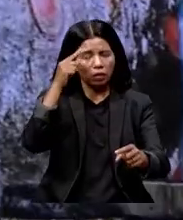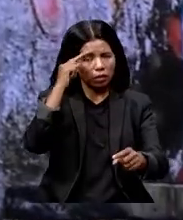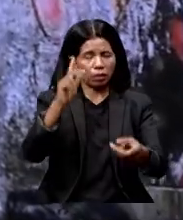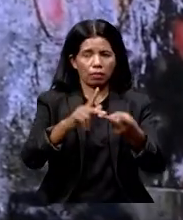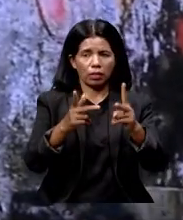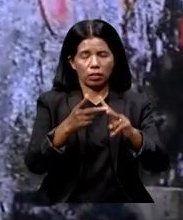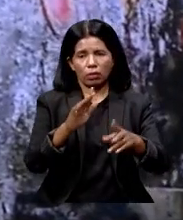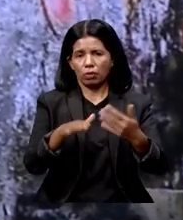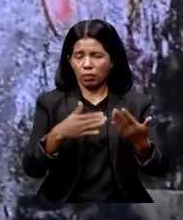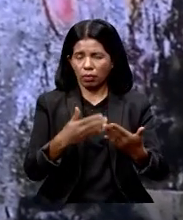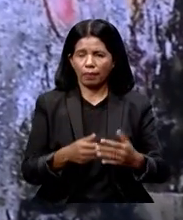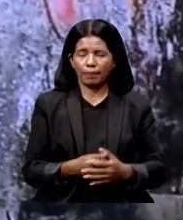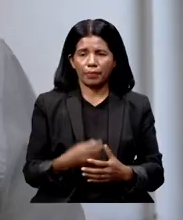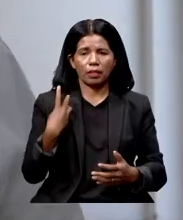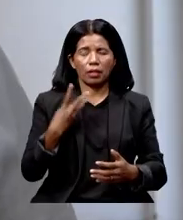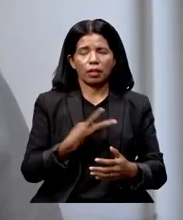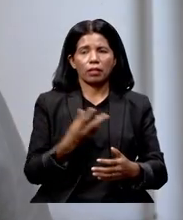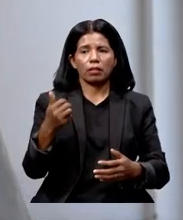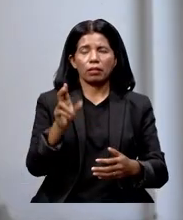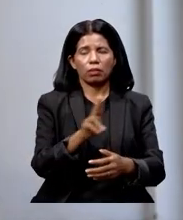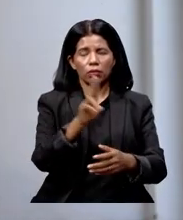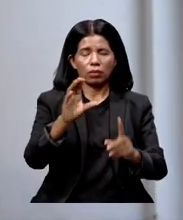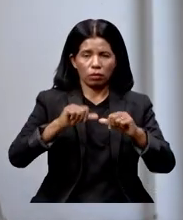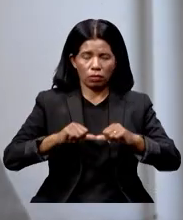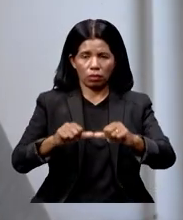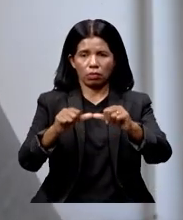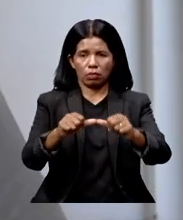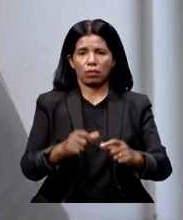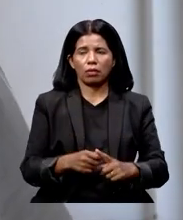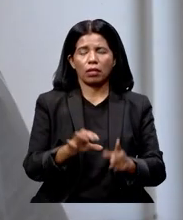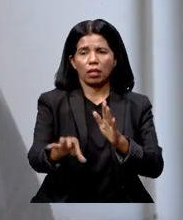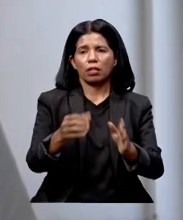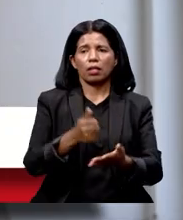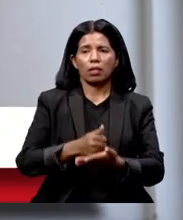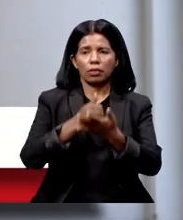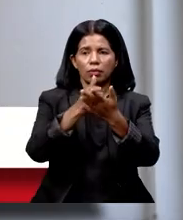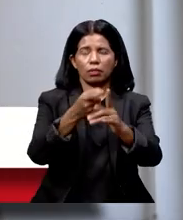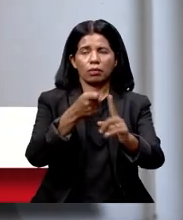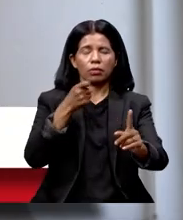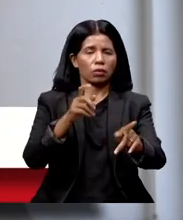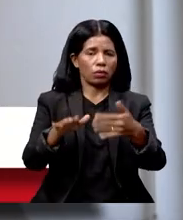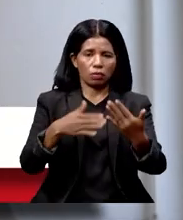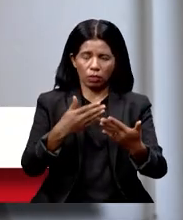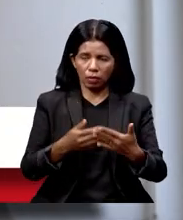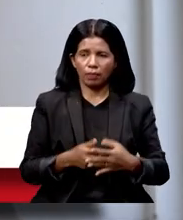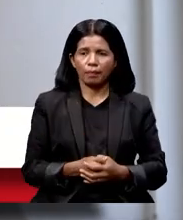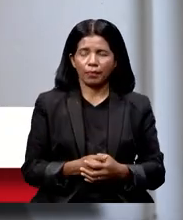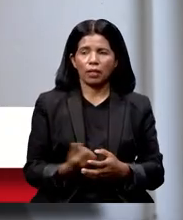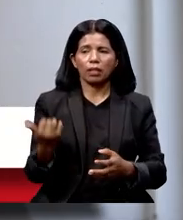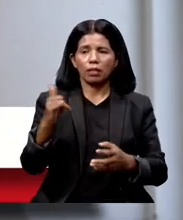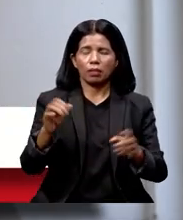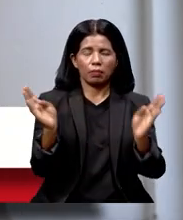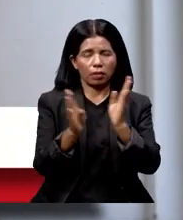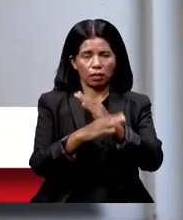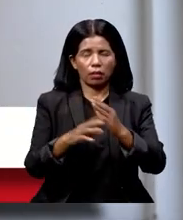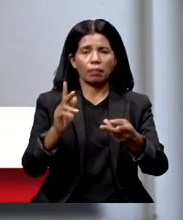parceiro sira. E te espera parceiro em existência e continua e reta na fatem apoio máximo se parte do tudo. Parceiro Versailles,